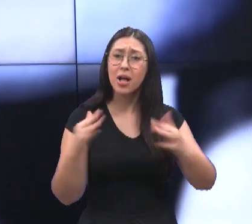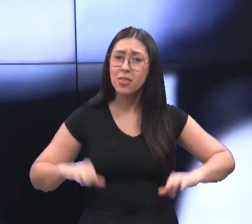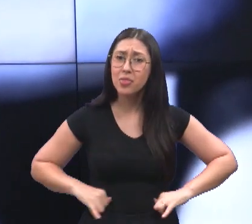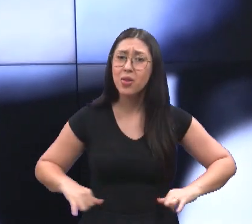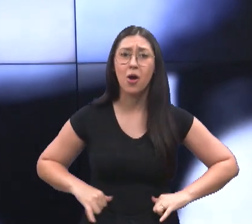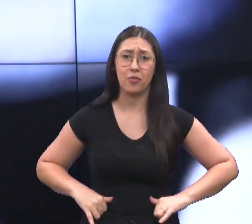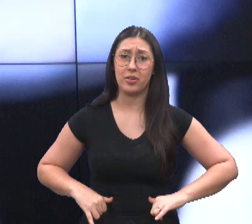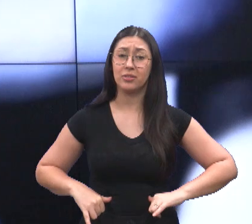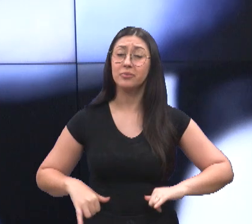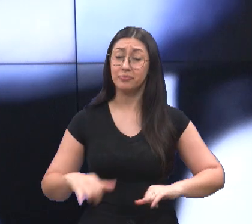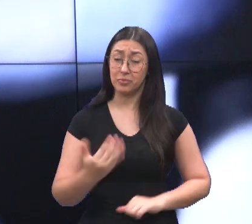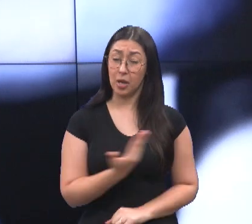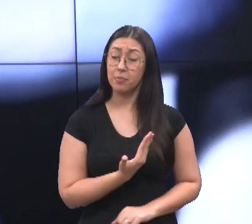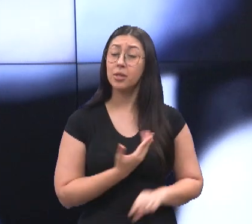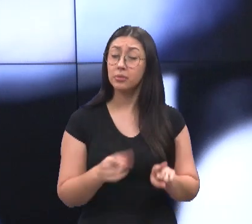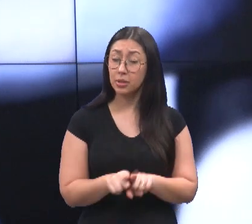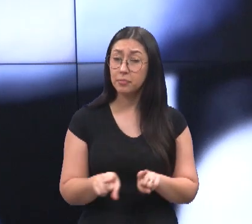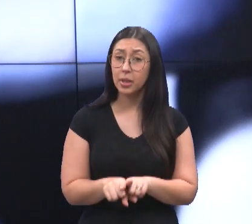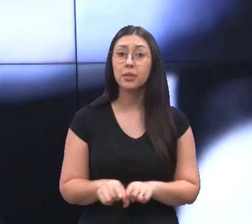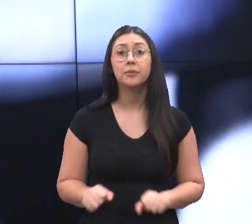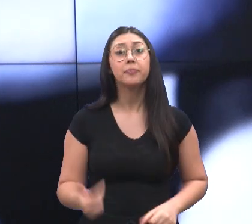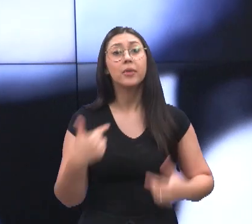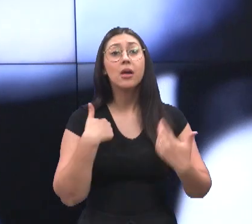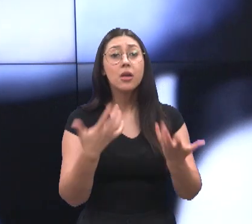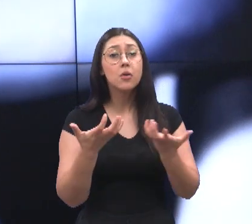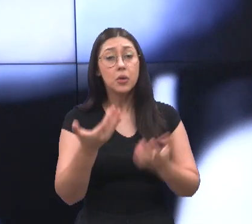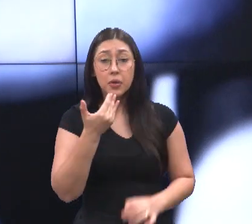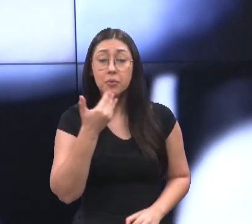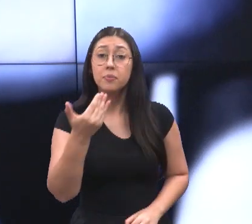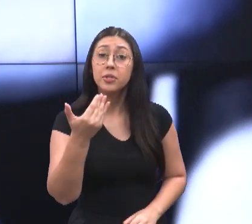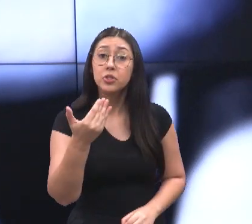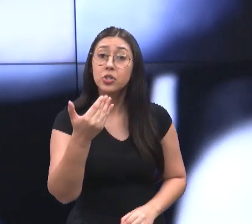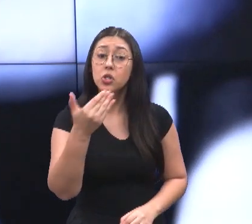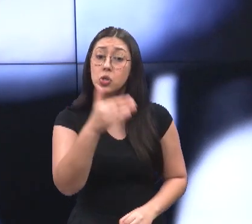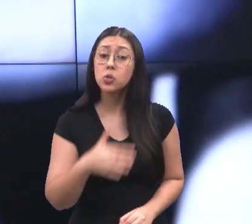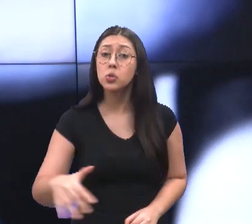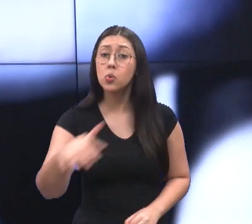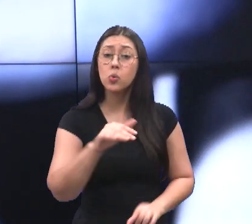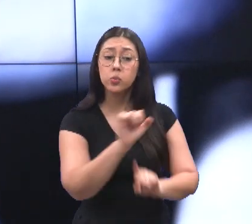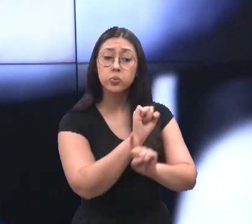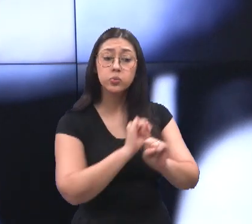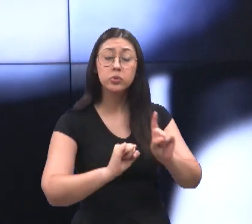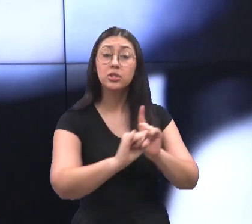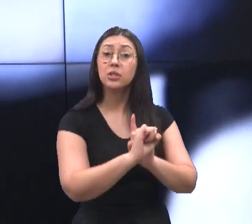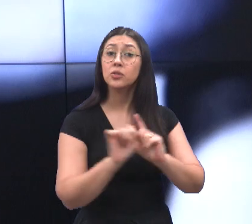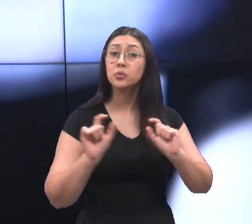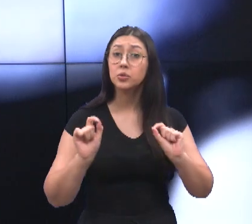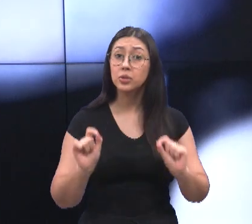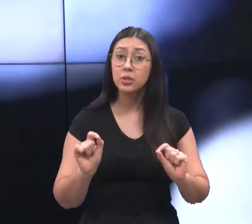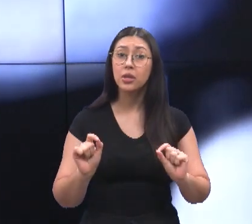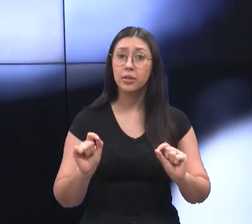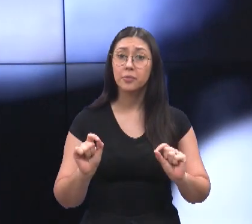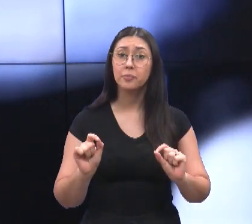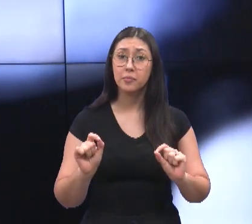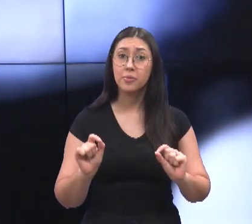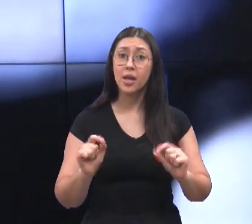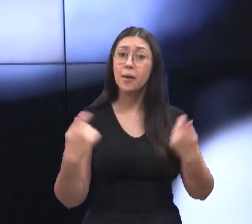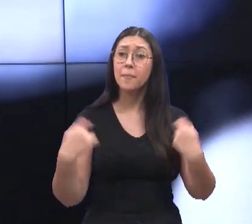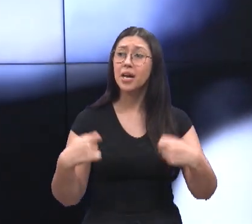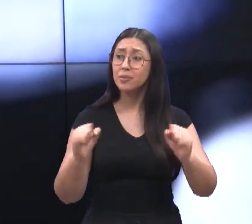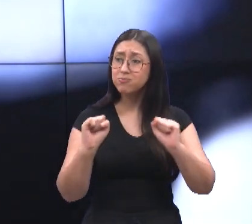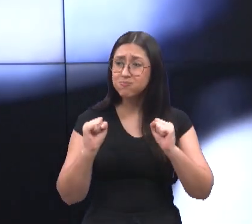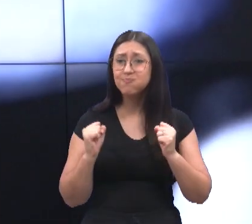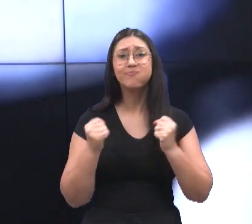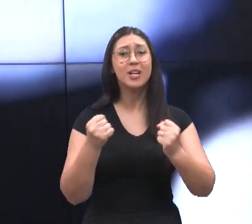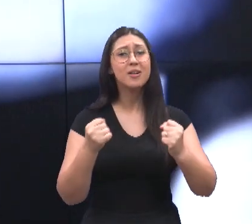amigos também. Então, eu vou aqui também fazer um pedido aqui para toda a sociedade, né, que se engaje nesse projeto aí, desse apoio